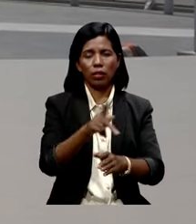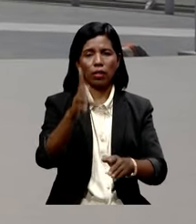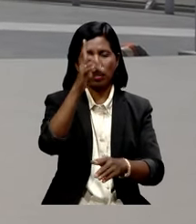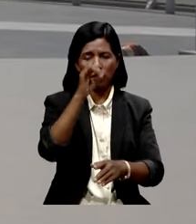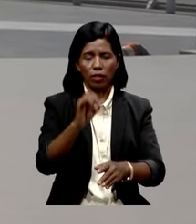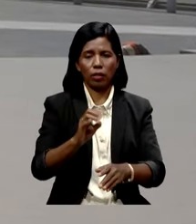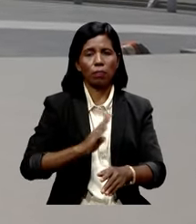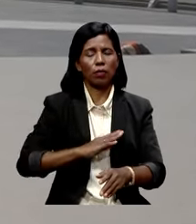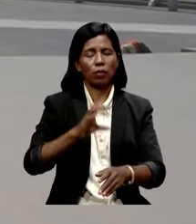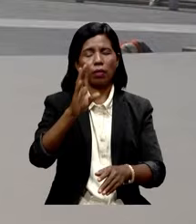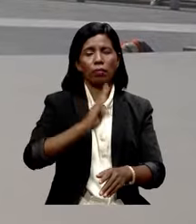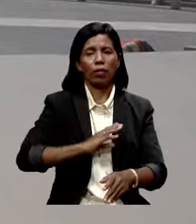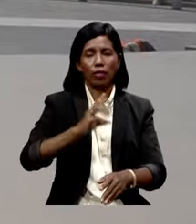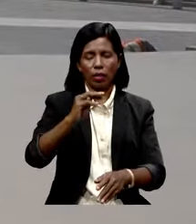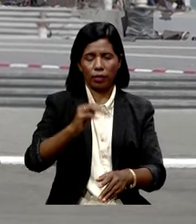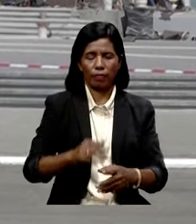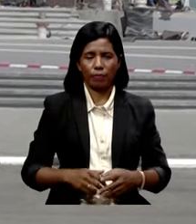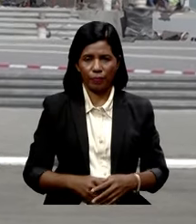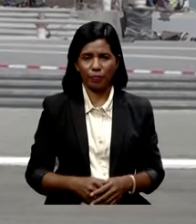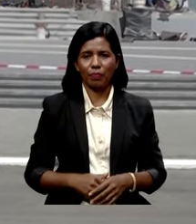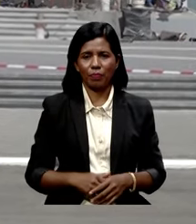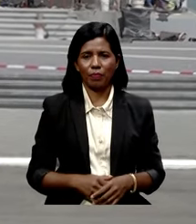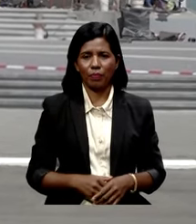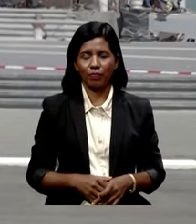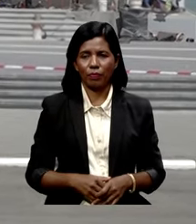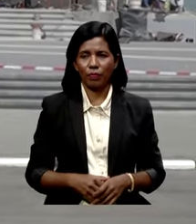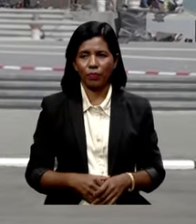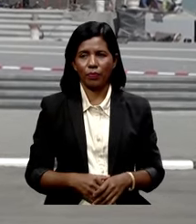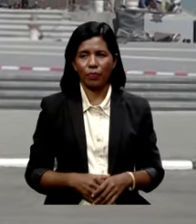dele, Baucau, no Maliana, Emerenciana Martins, marido da Costa, Giamen.